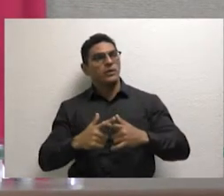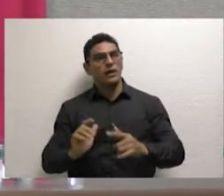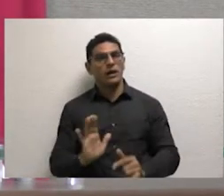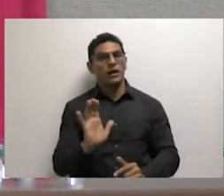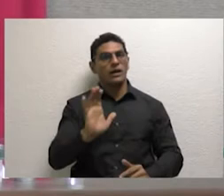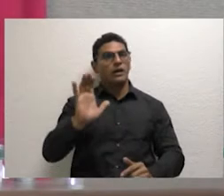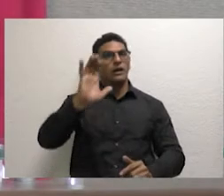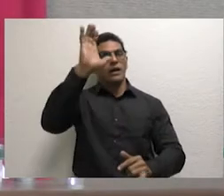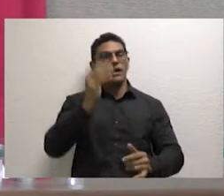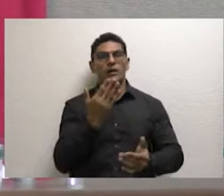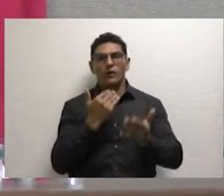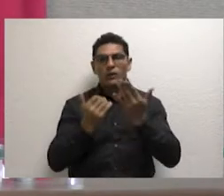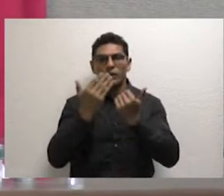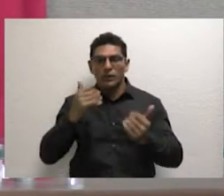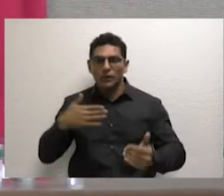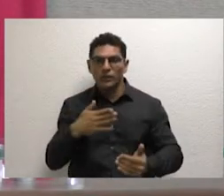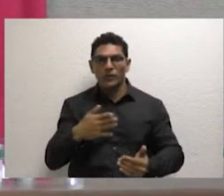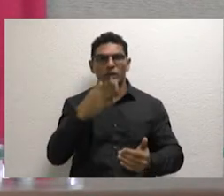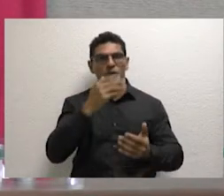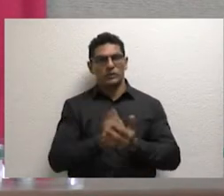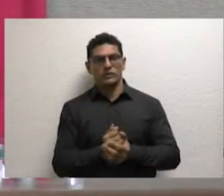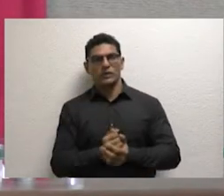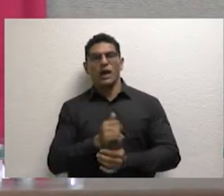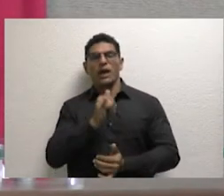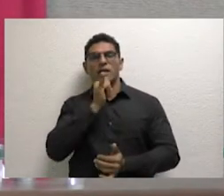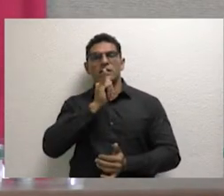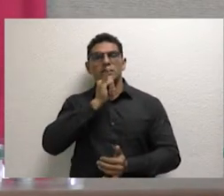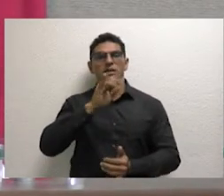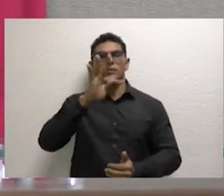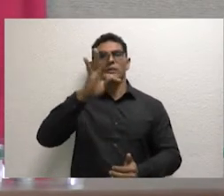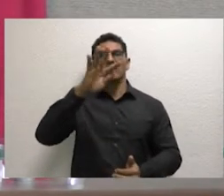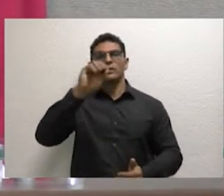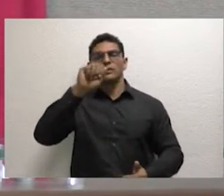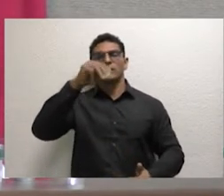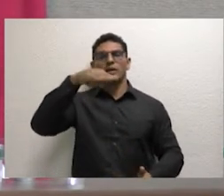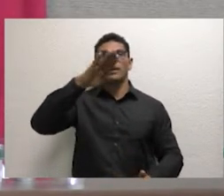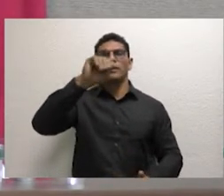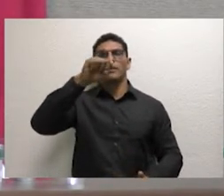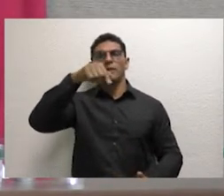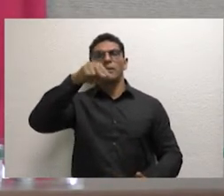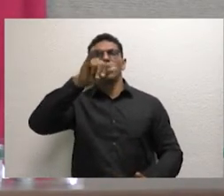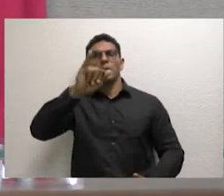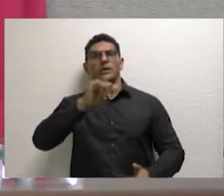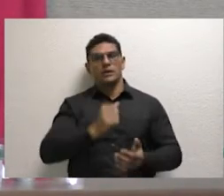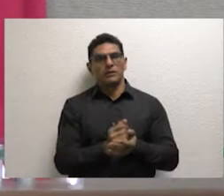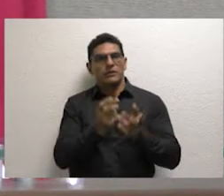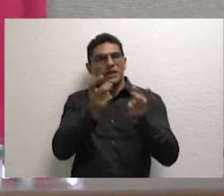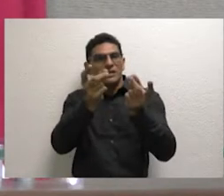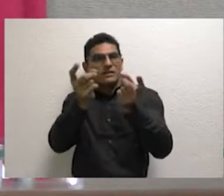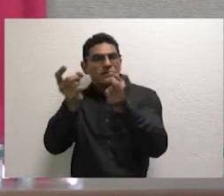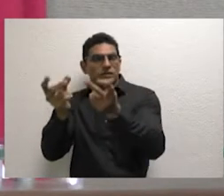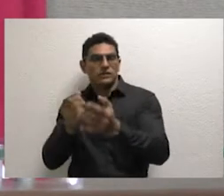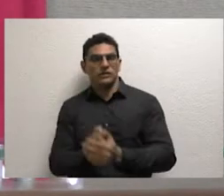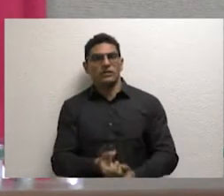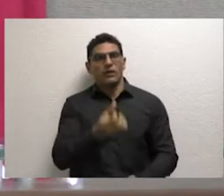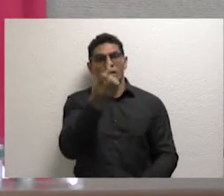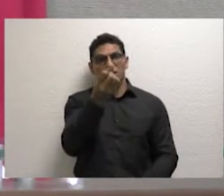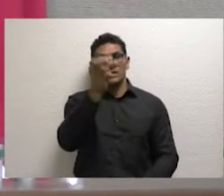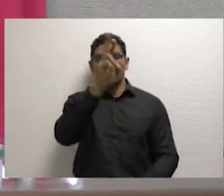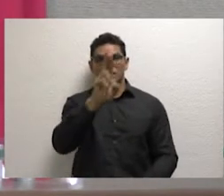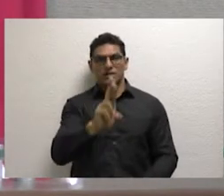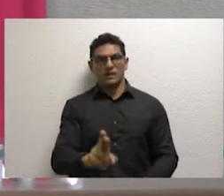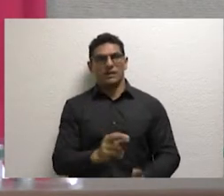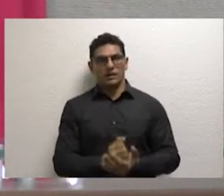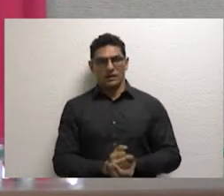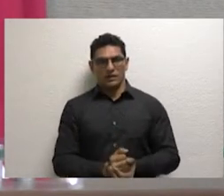Hoje, um tabaquio roelo, por exemplo, ele vai ser vendido no atacado a R$,00 para